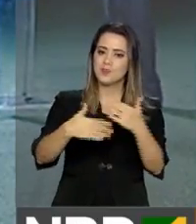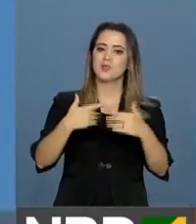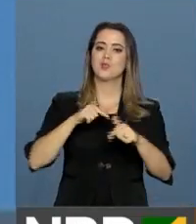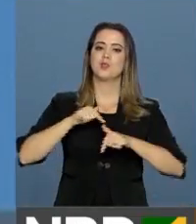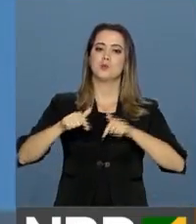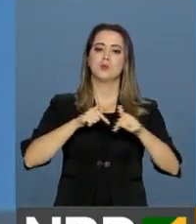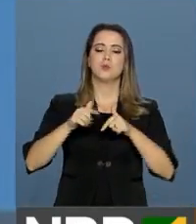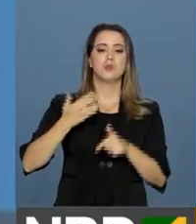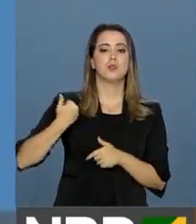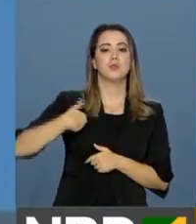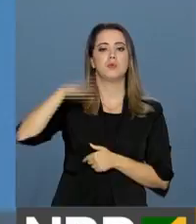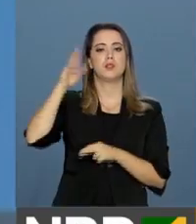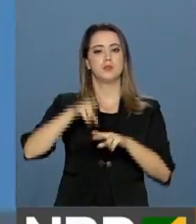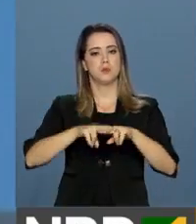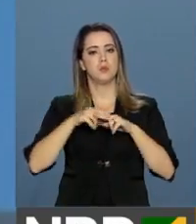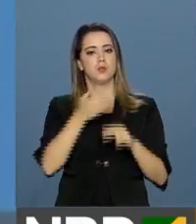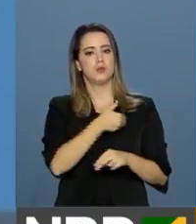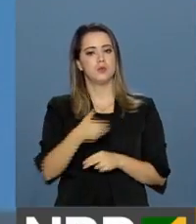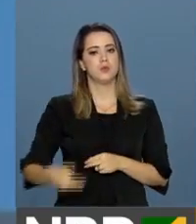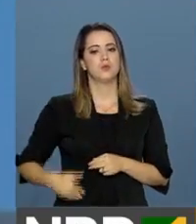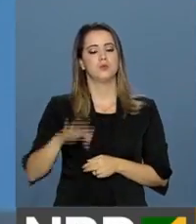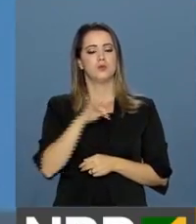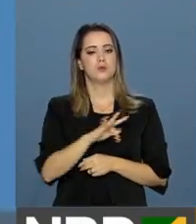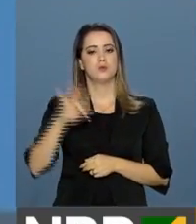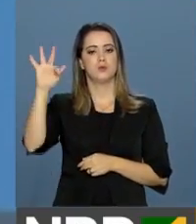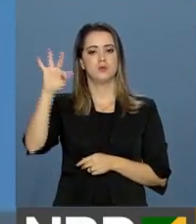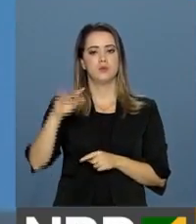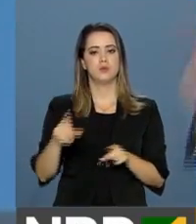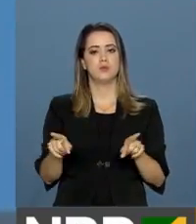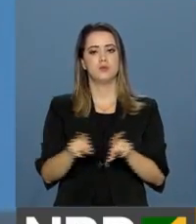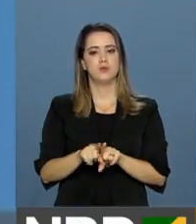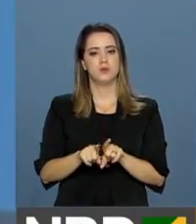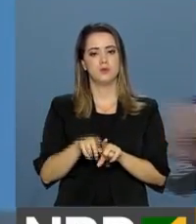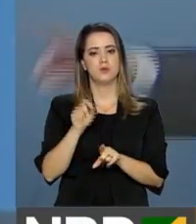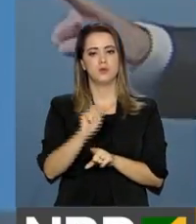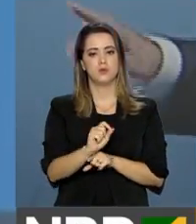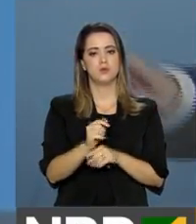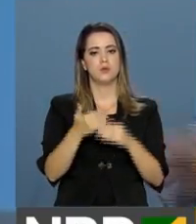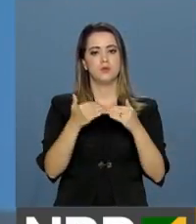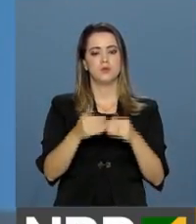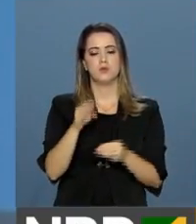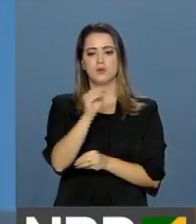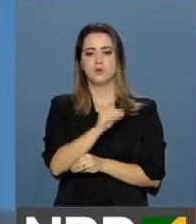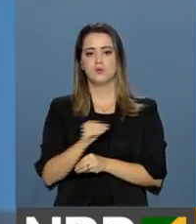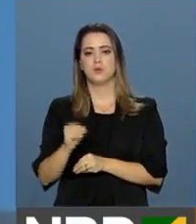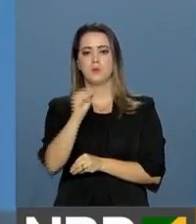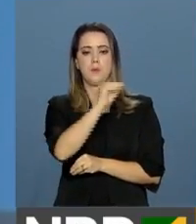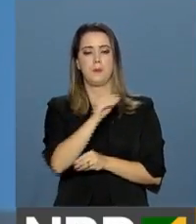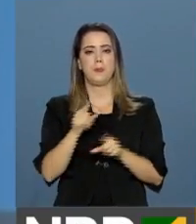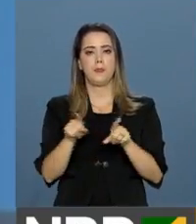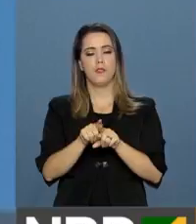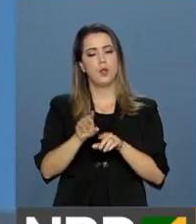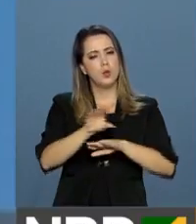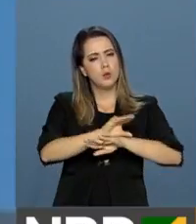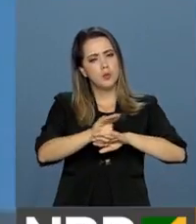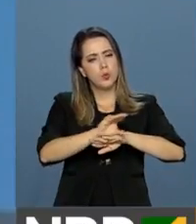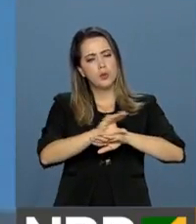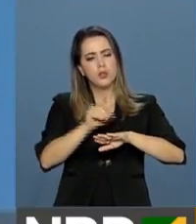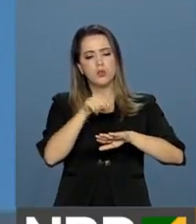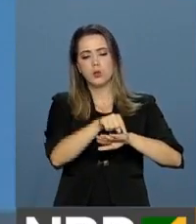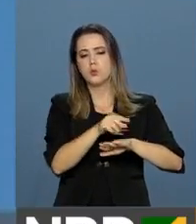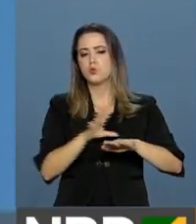mais pelo leão na defesa dos interesses da união e na preservação da constitucionalidade